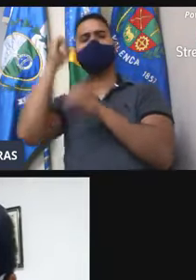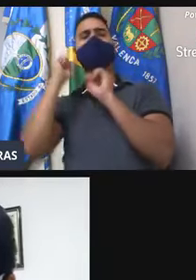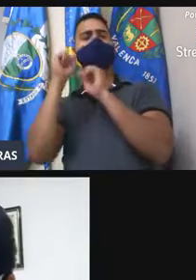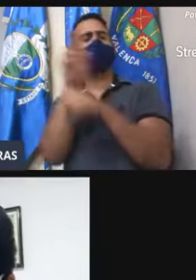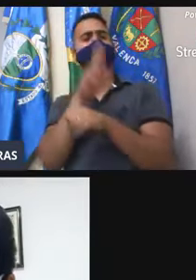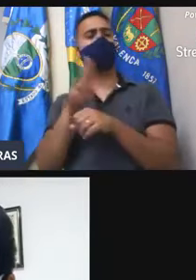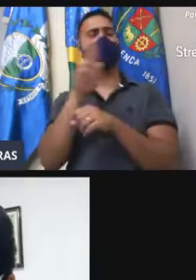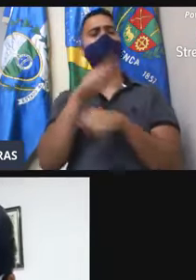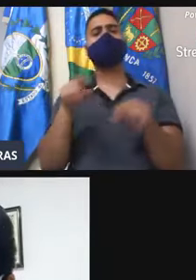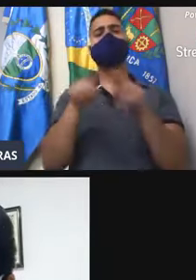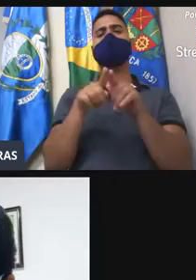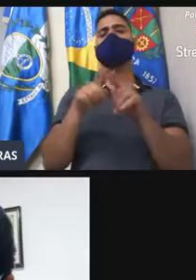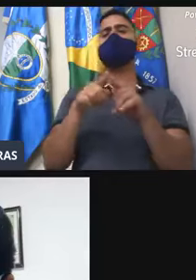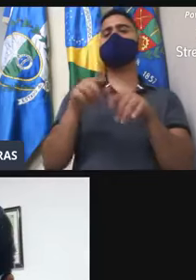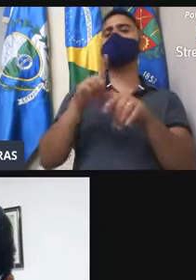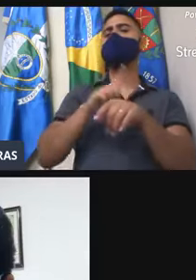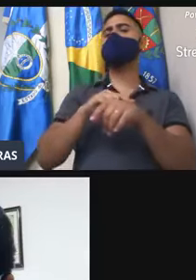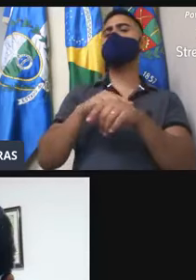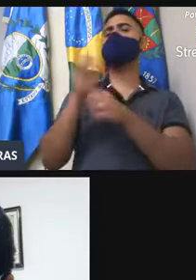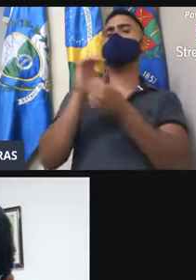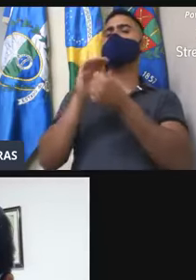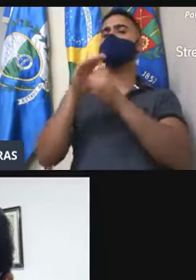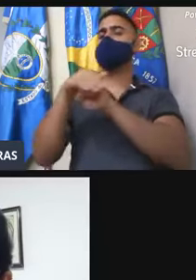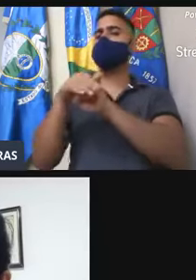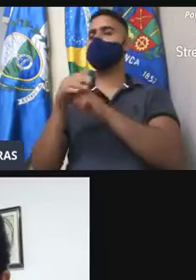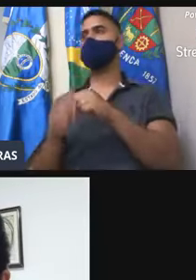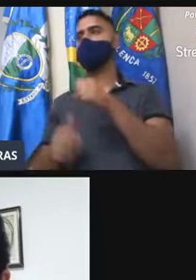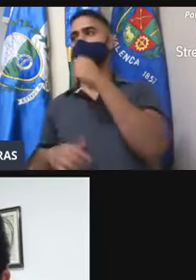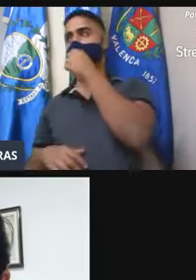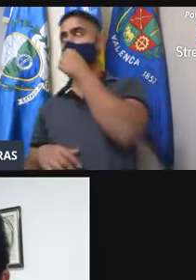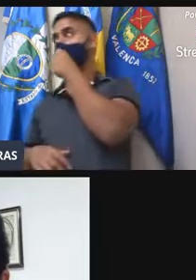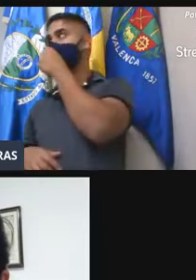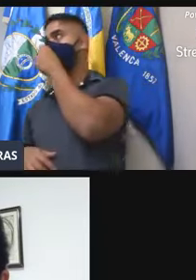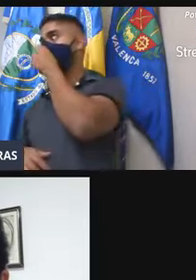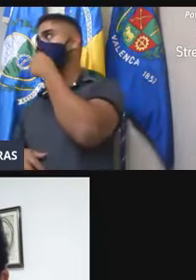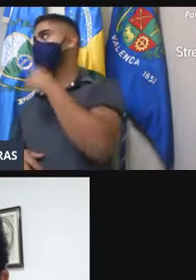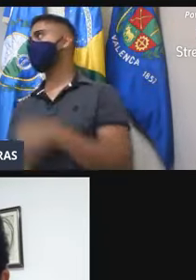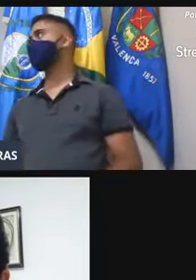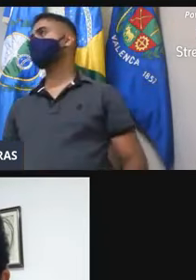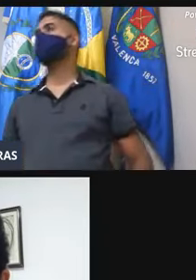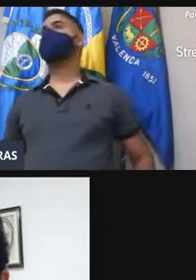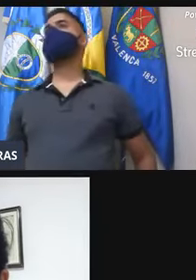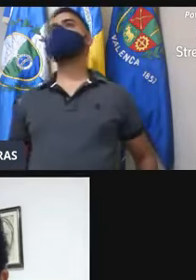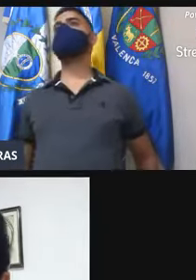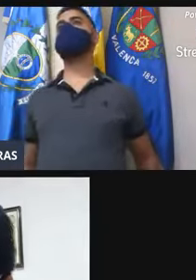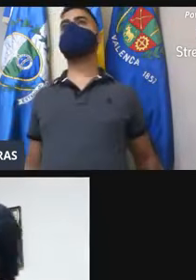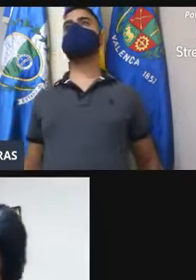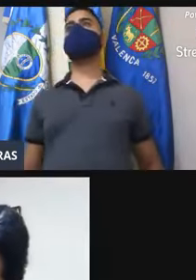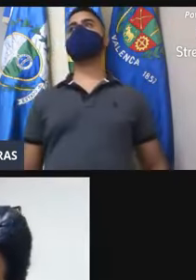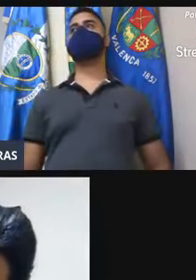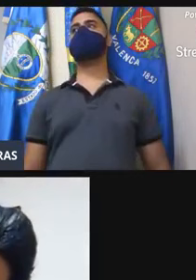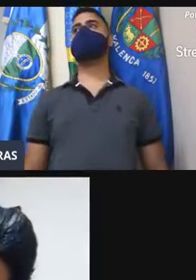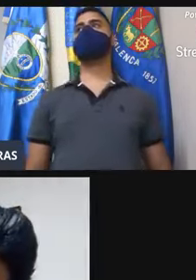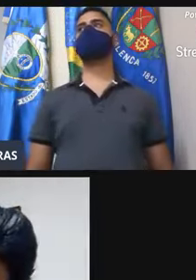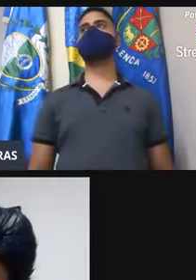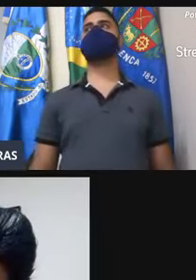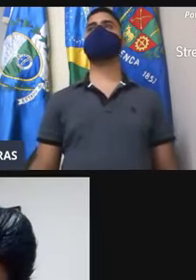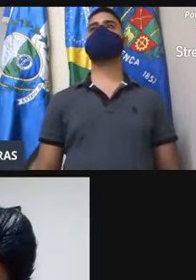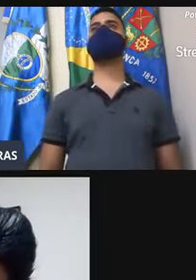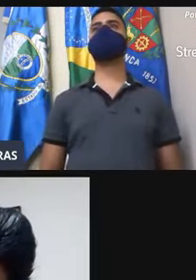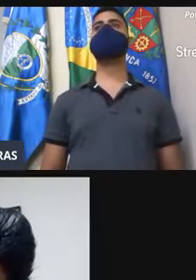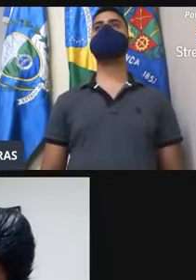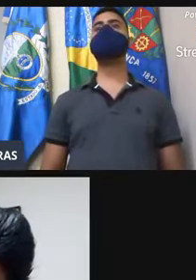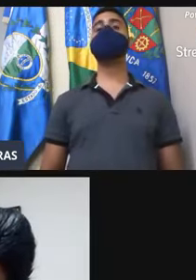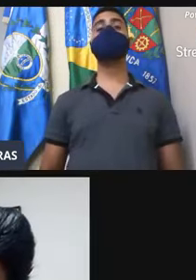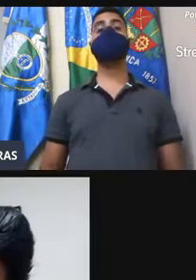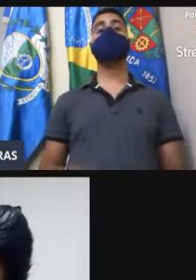público, principalmente no período noturno. Sala das sessões, 8 de julho, vereador Dr. Saulo. Vereador Saulo Correia